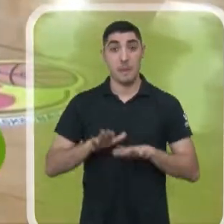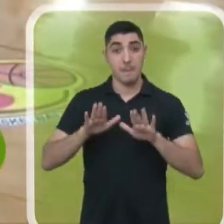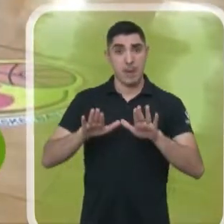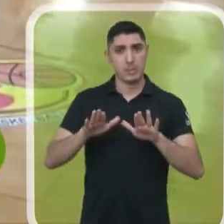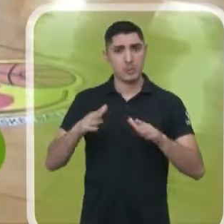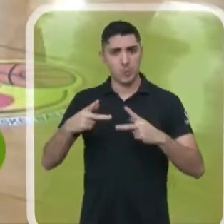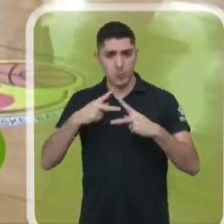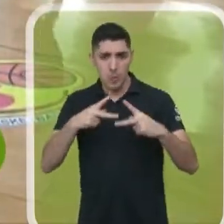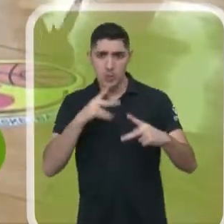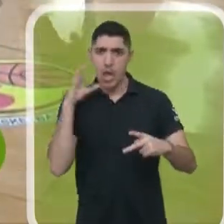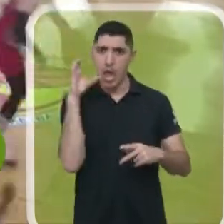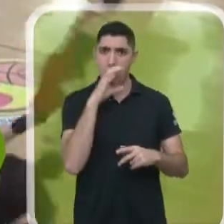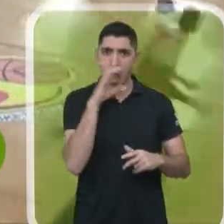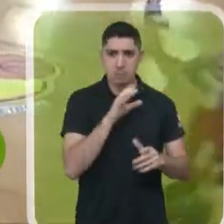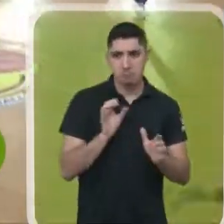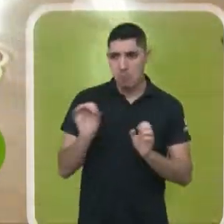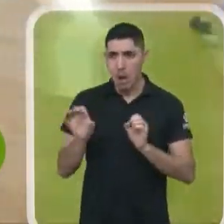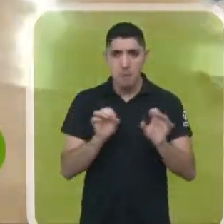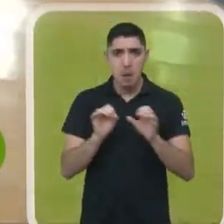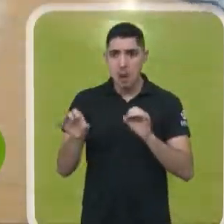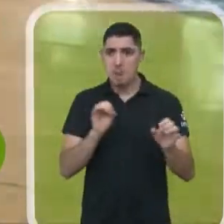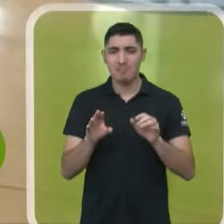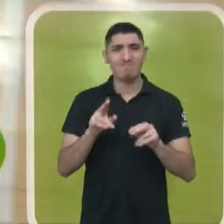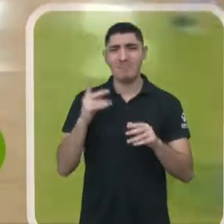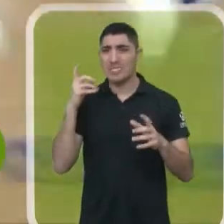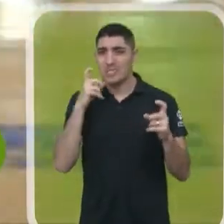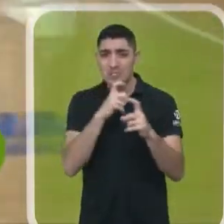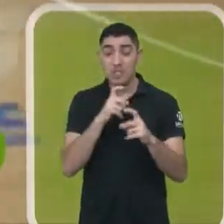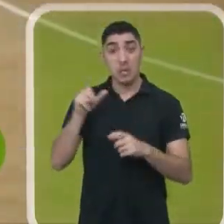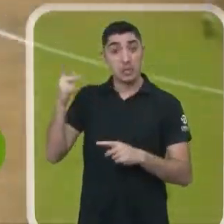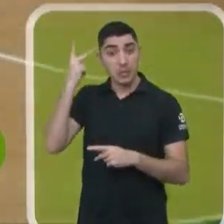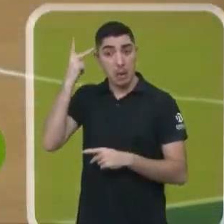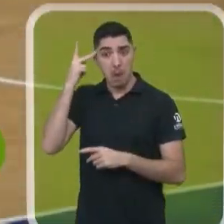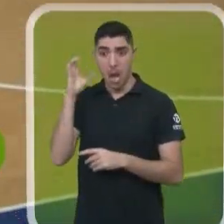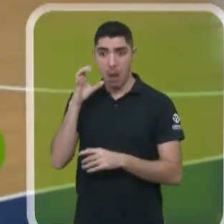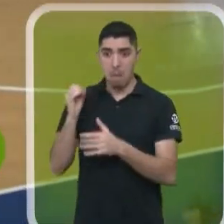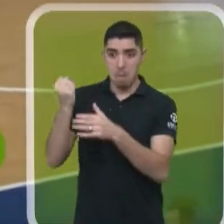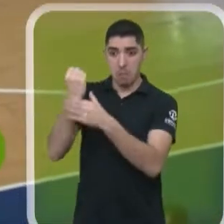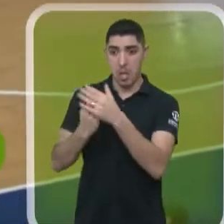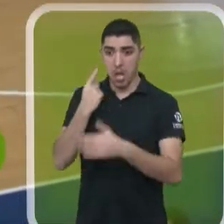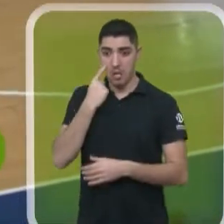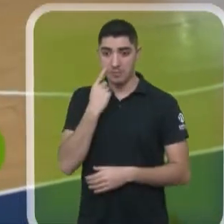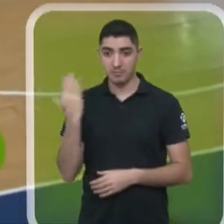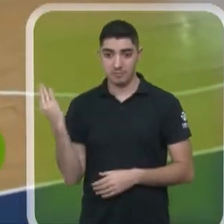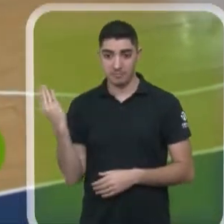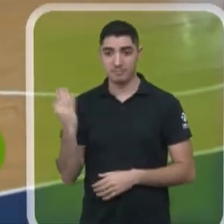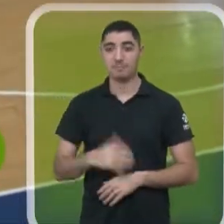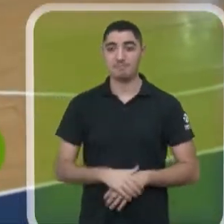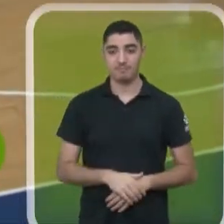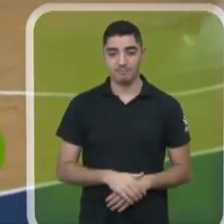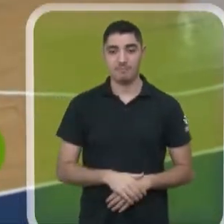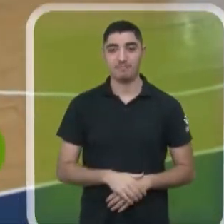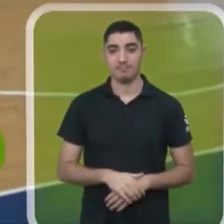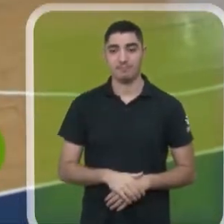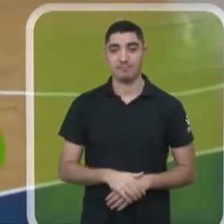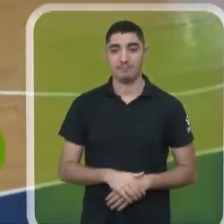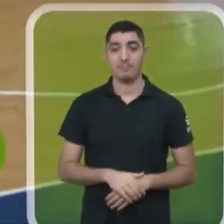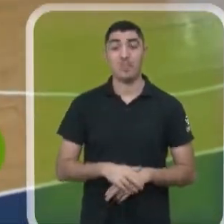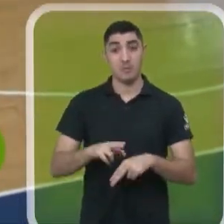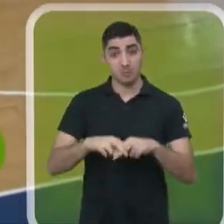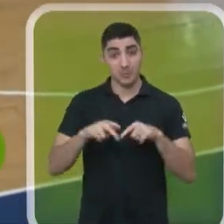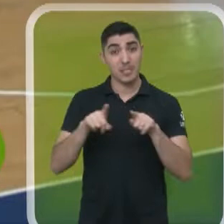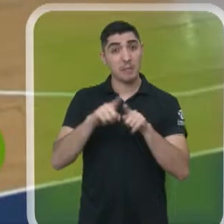ataques rápidos e a defesa joseense não se encontrando Betinho infiltrou Sul e com mais dois de bandeja